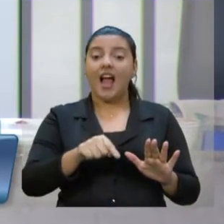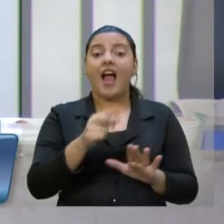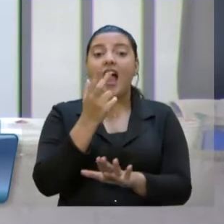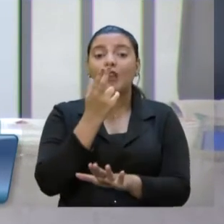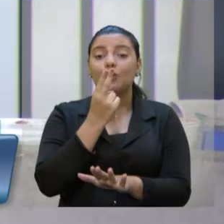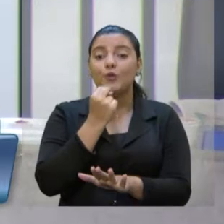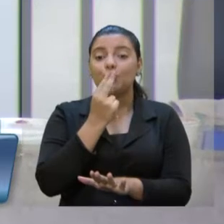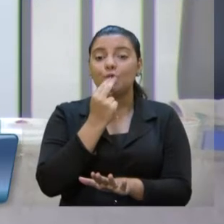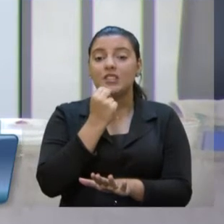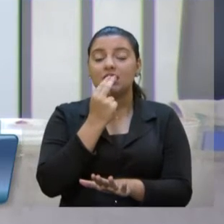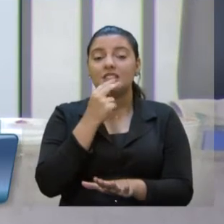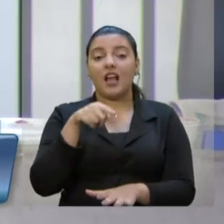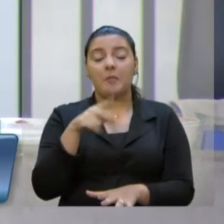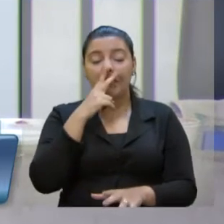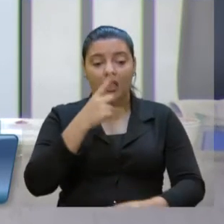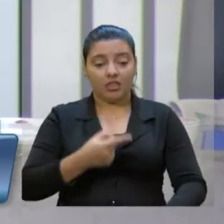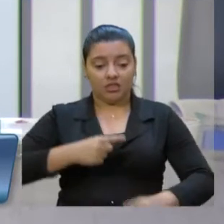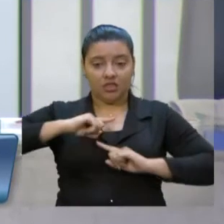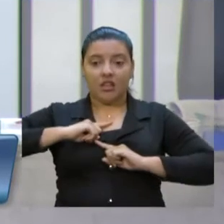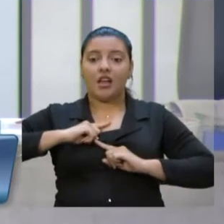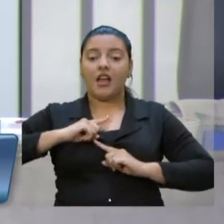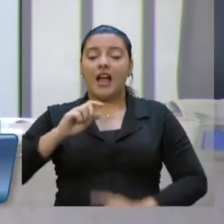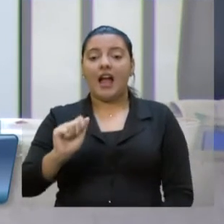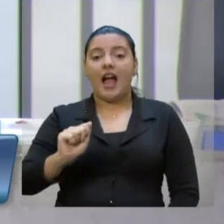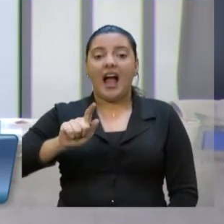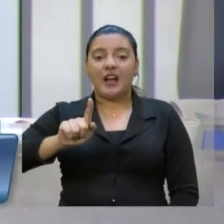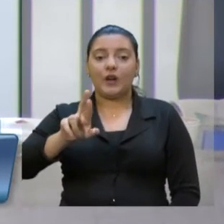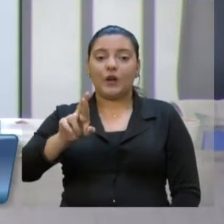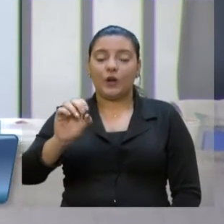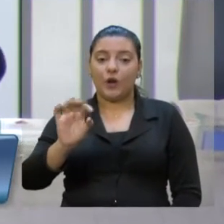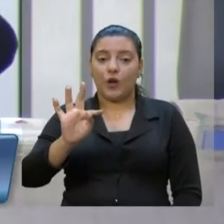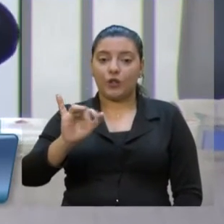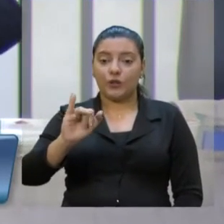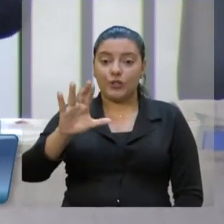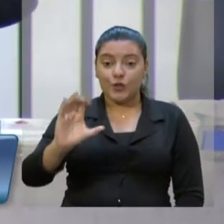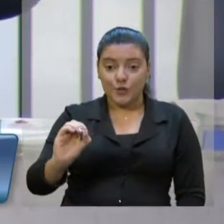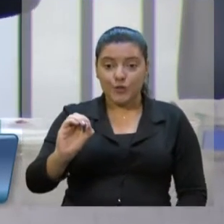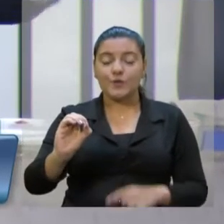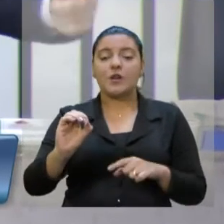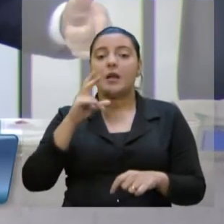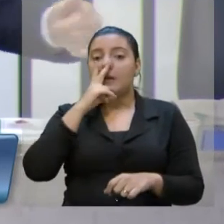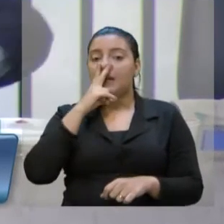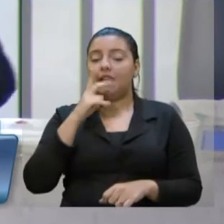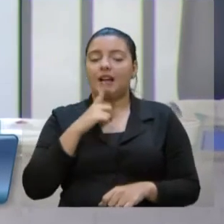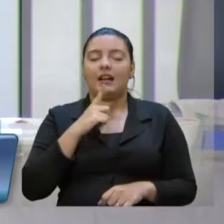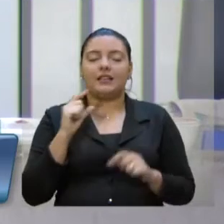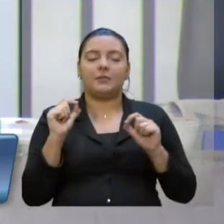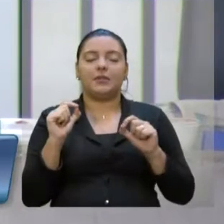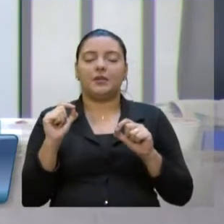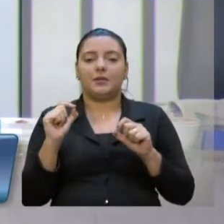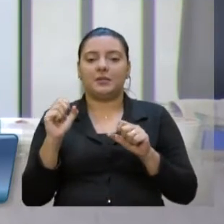alimentos contraindo através dos agrotóxicos usados para matar a largata, mas